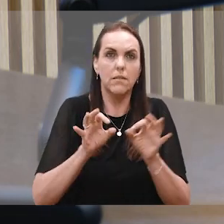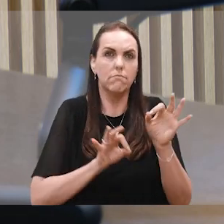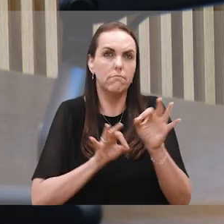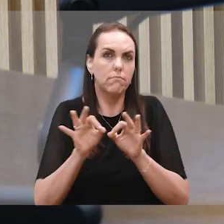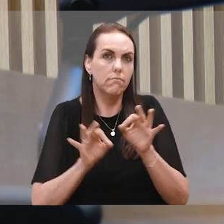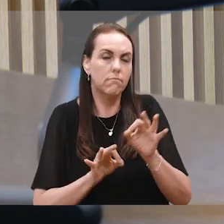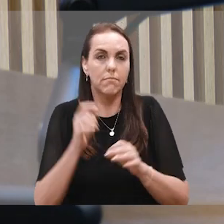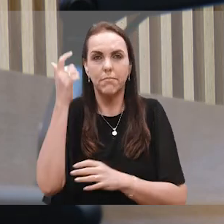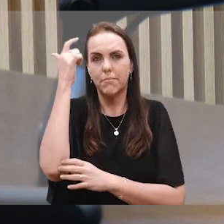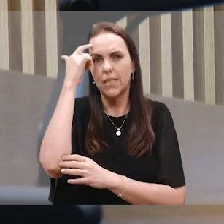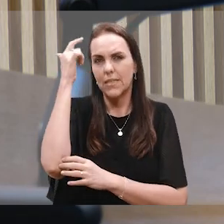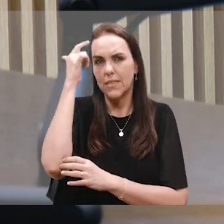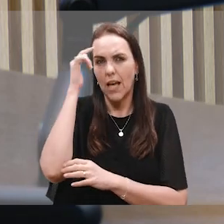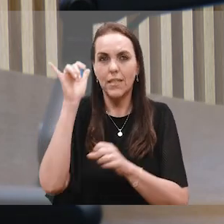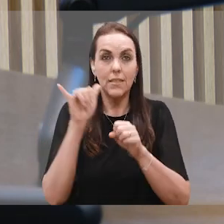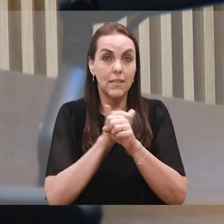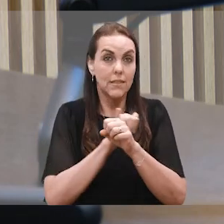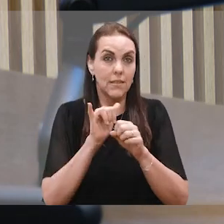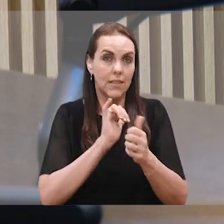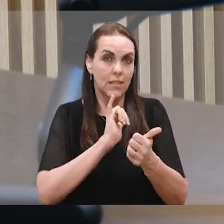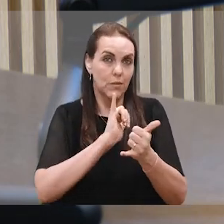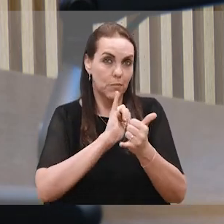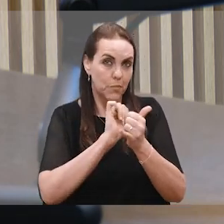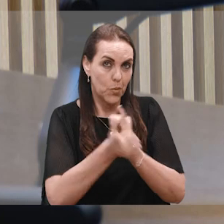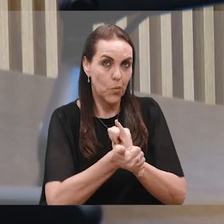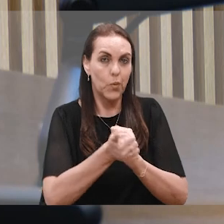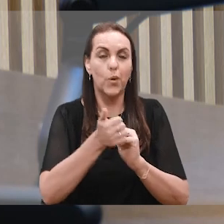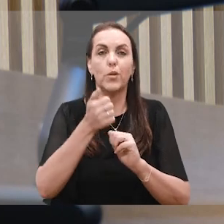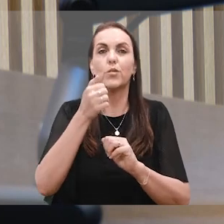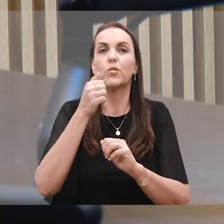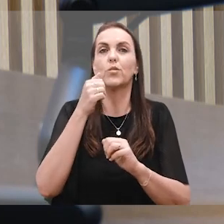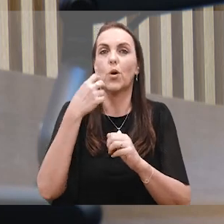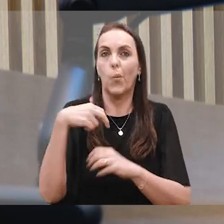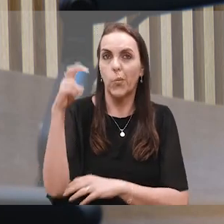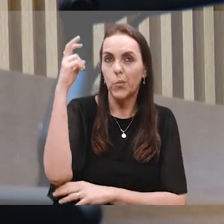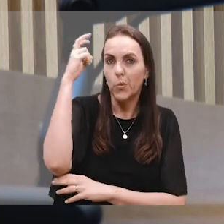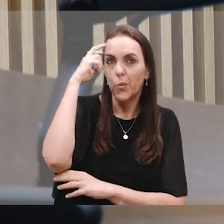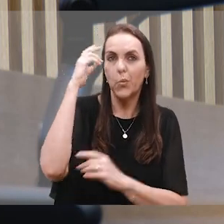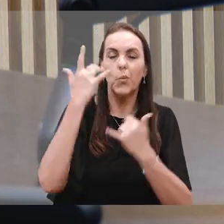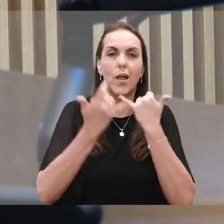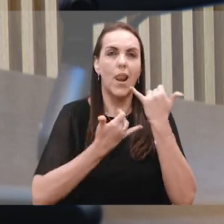cidade pensando no esporte, na cultura, no lazer, em